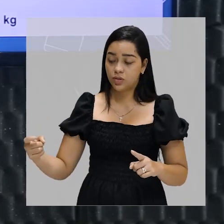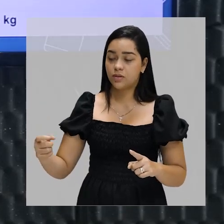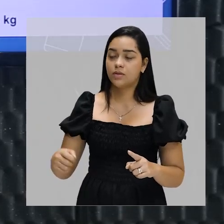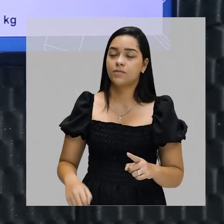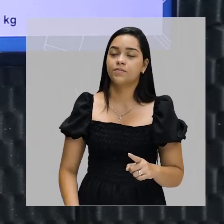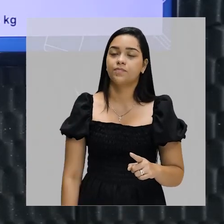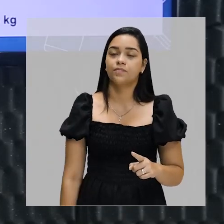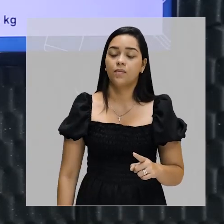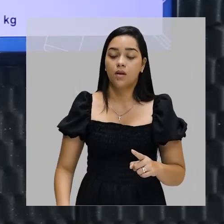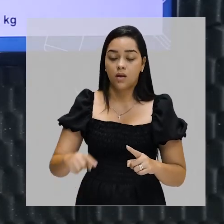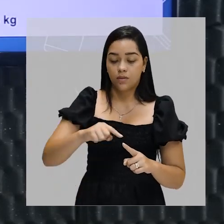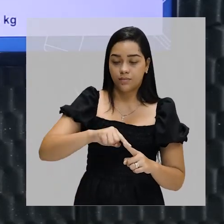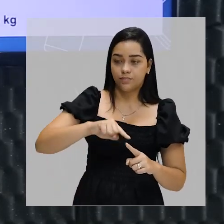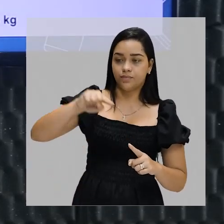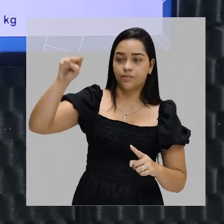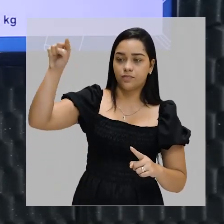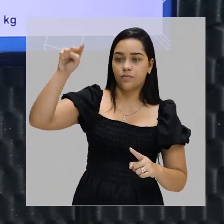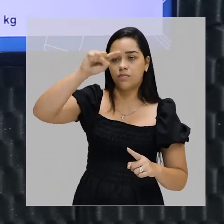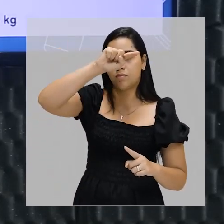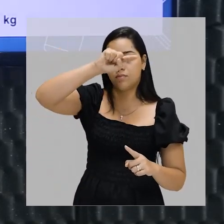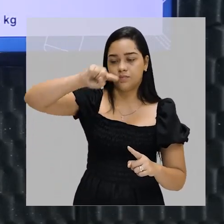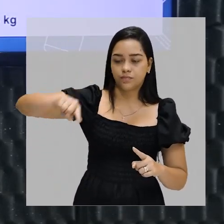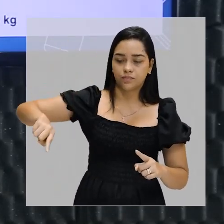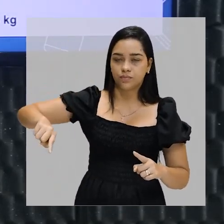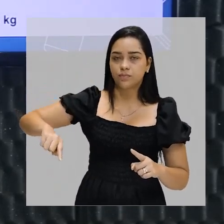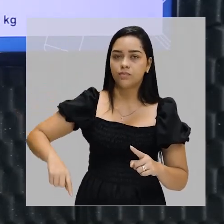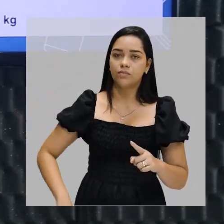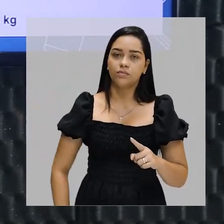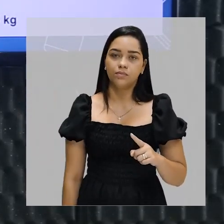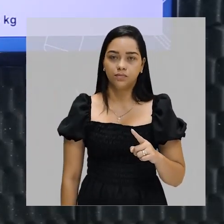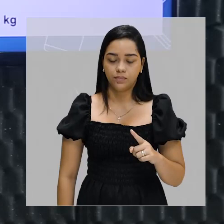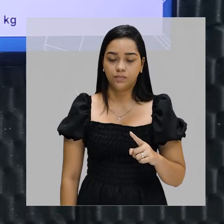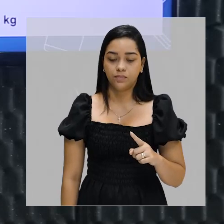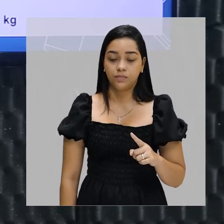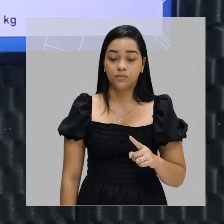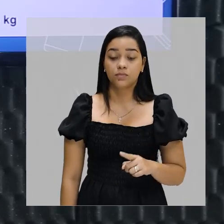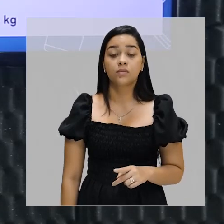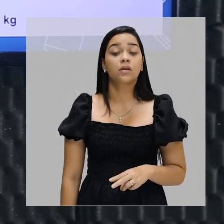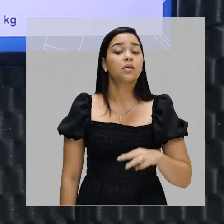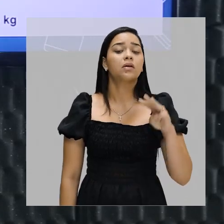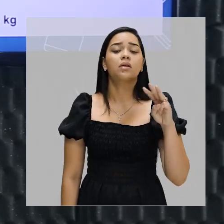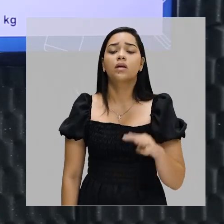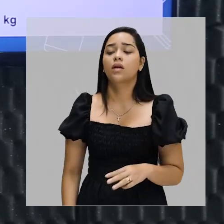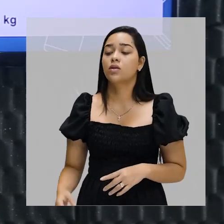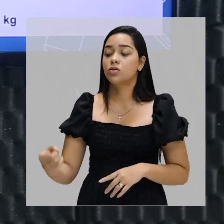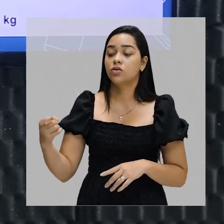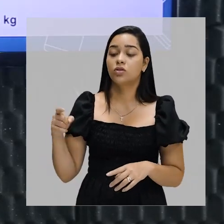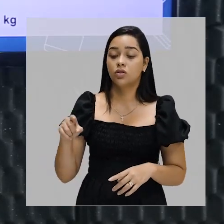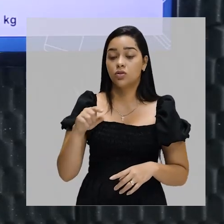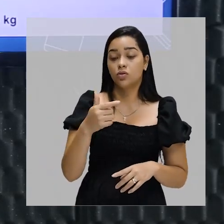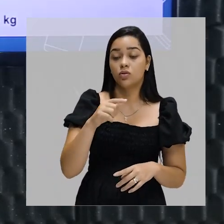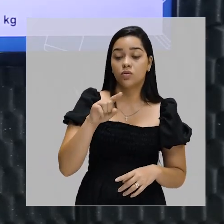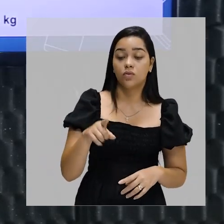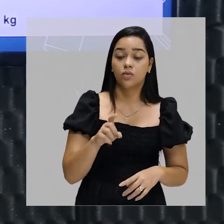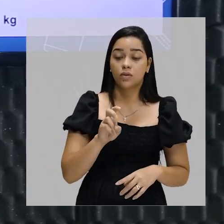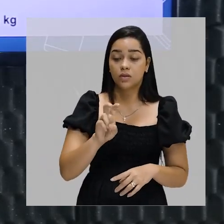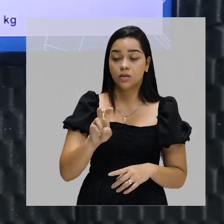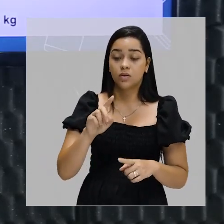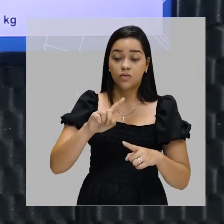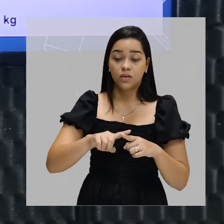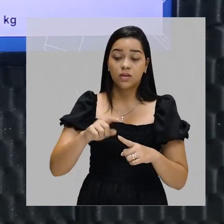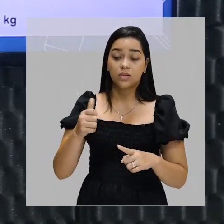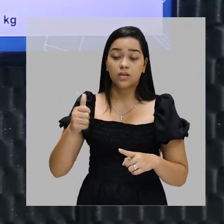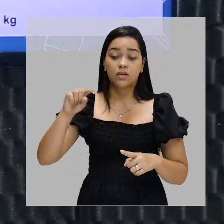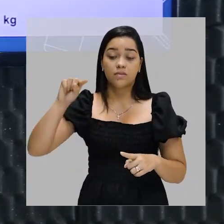gramas. Regra de 3 simples. Meios pelo extremo. Quem vai ser X? 2,5